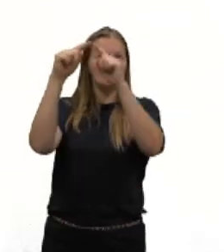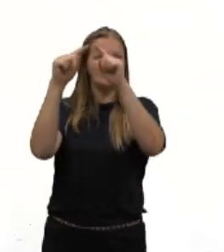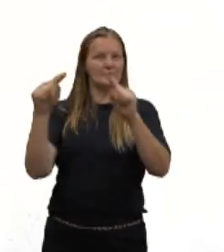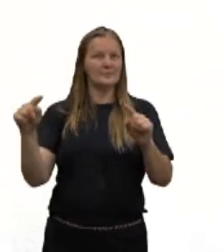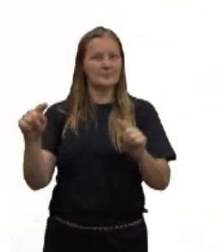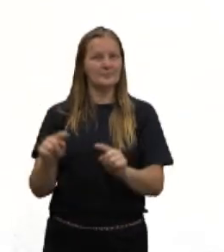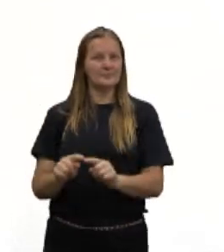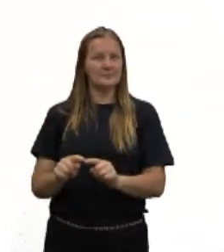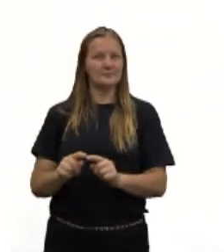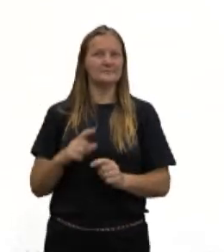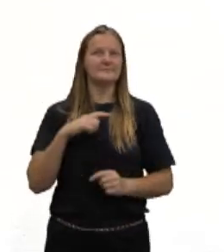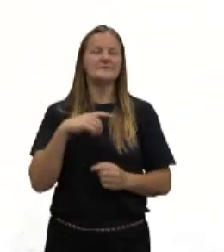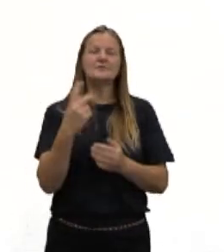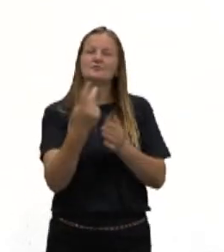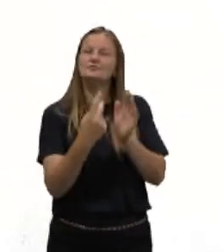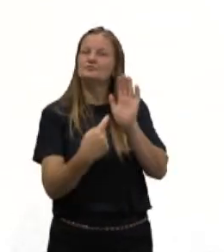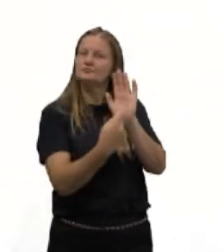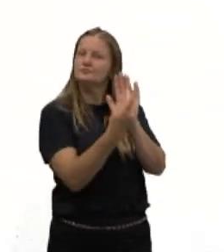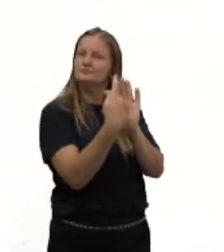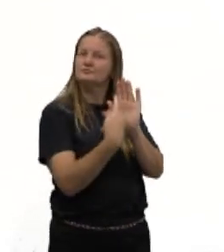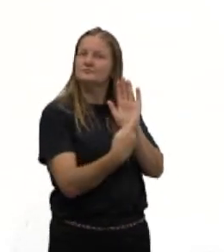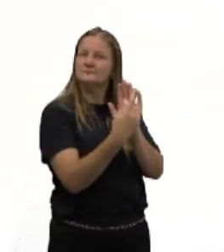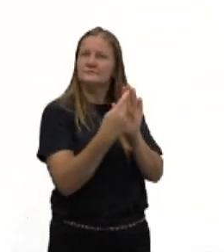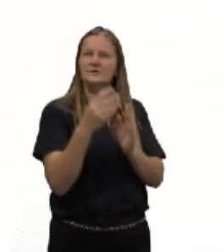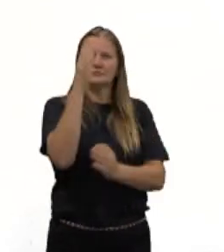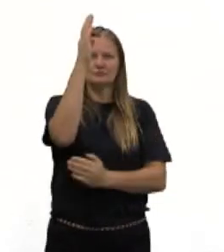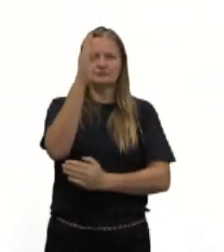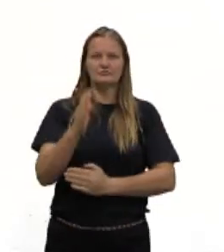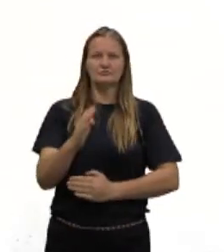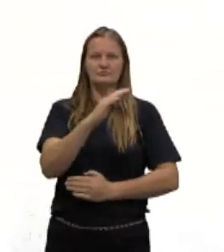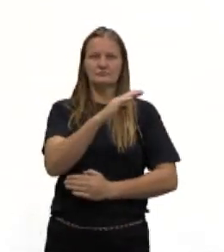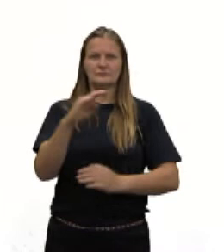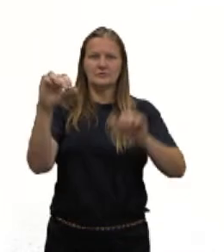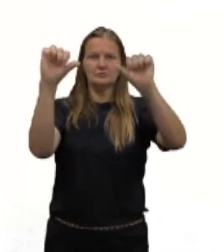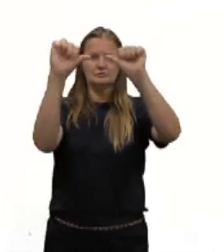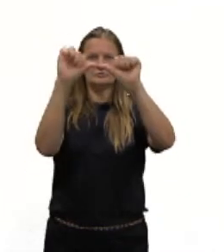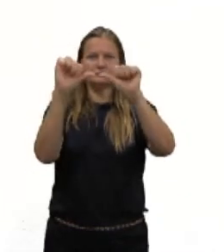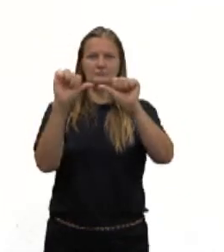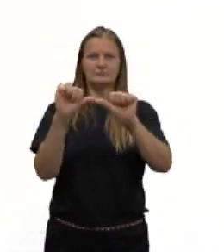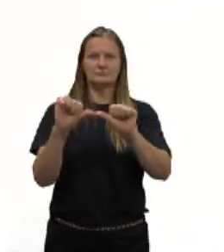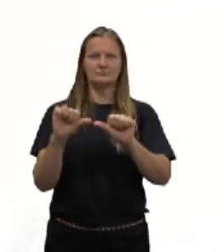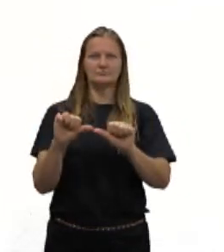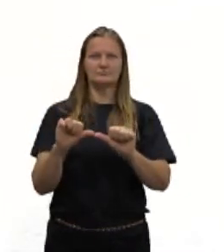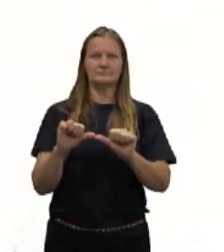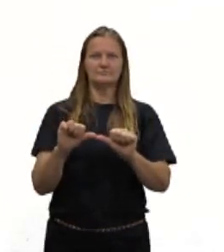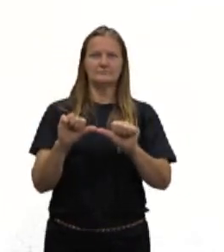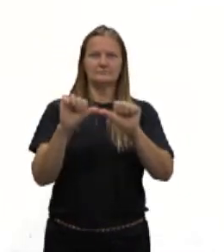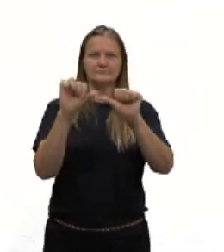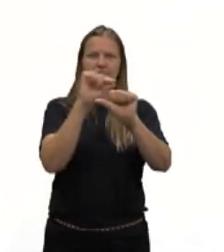todos ali identificados com o seu eixo de simetria, então, quando a gente faz